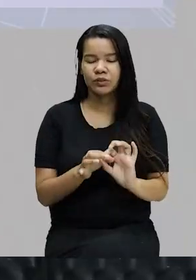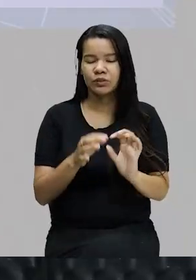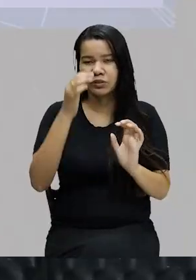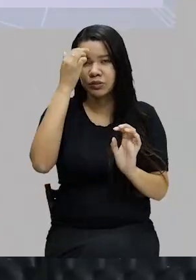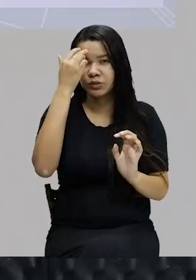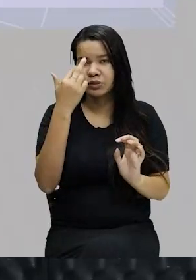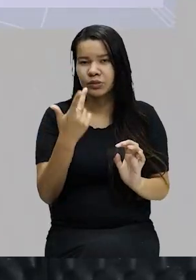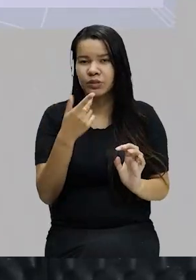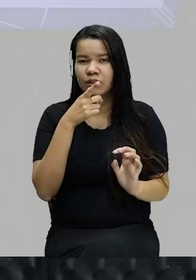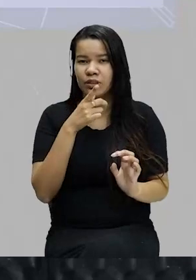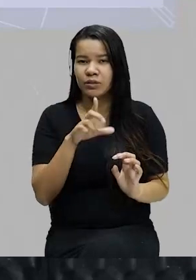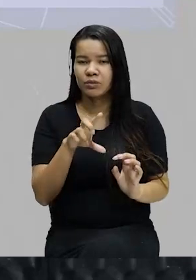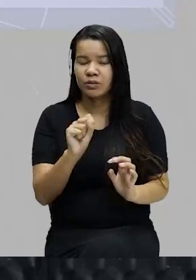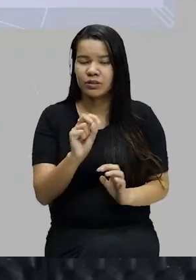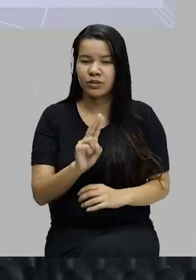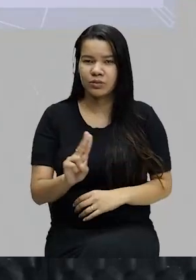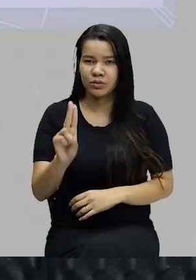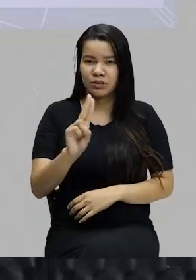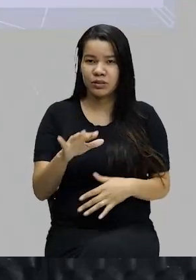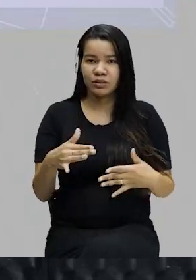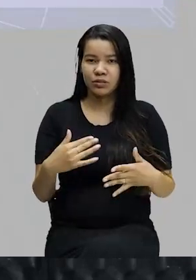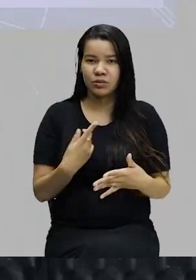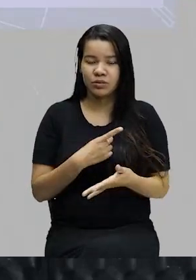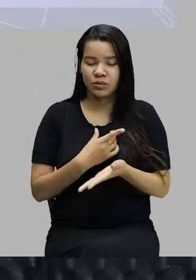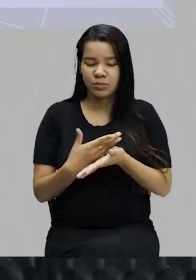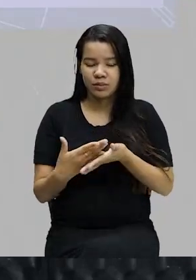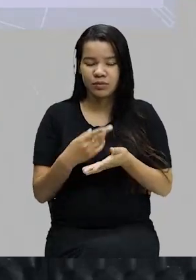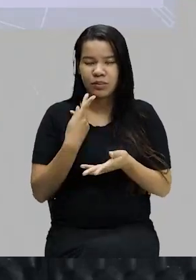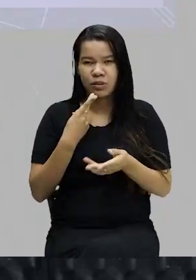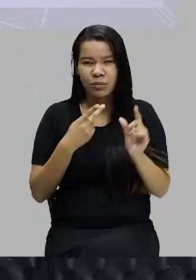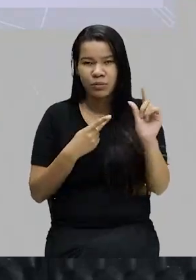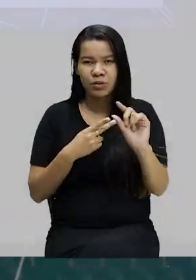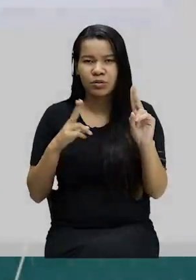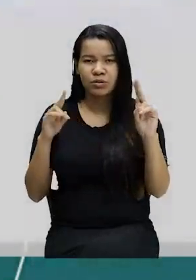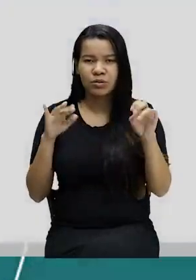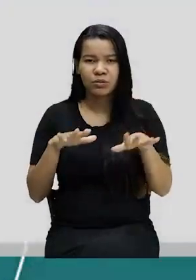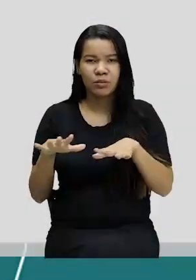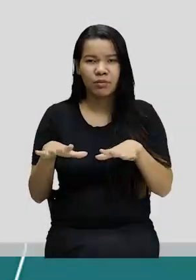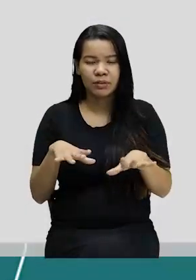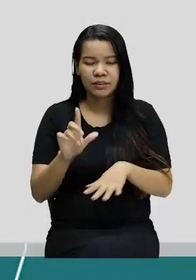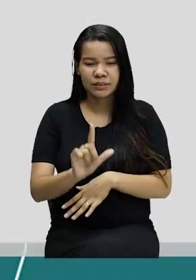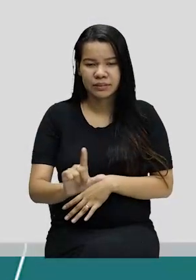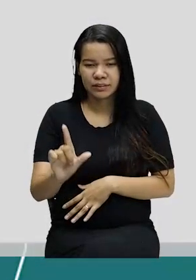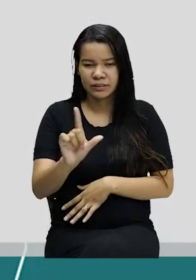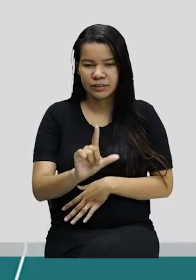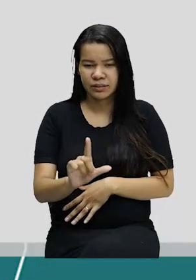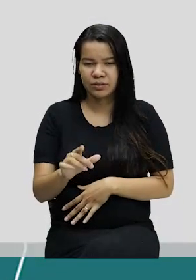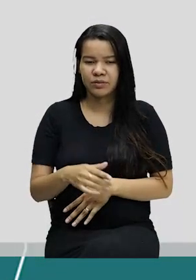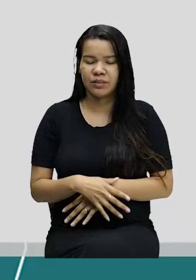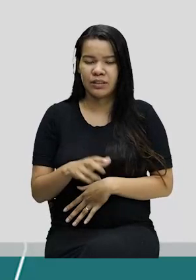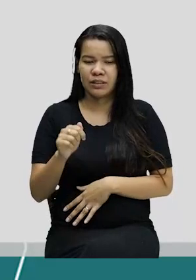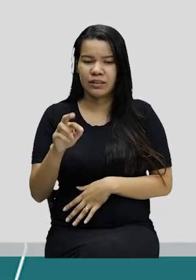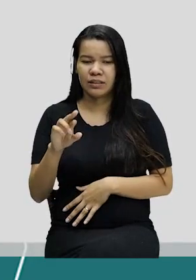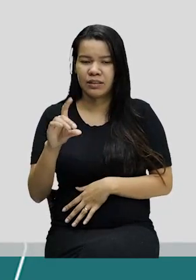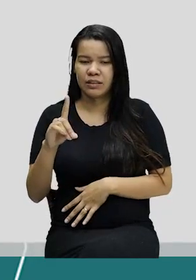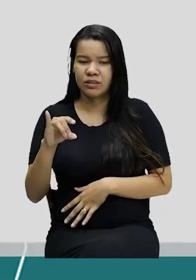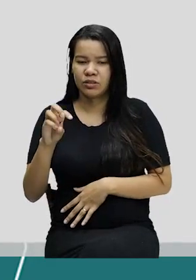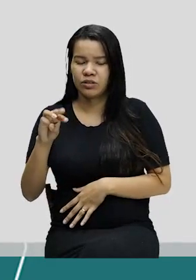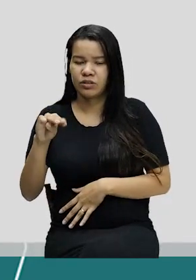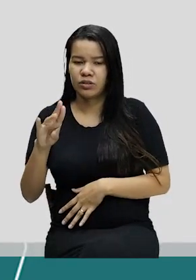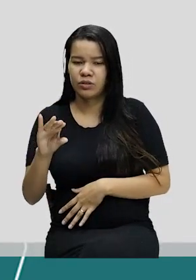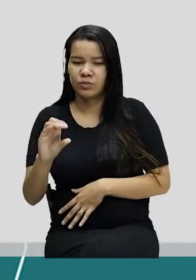Então vamos começar aqui falando um pouco sobre esse movimento literário que foi o arcadismo. O arcadismo, também conhecido